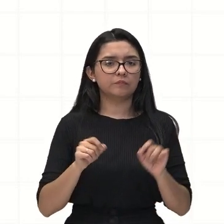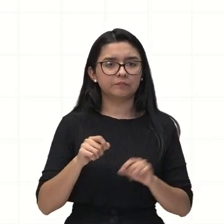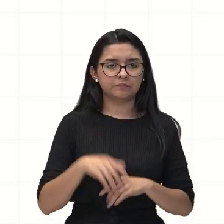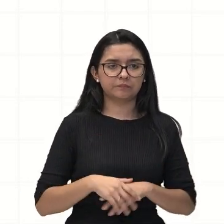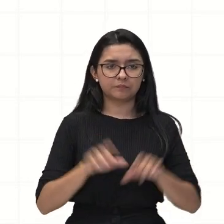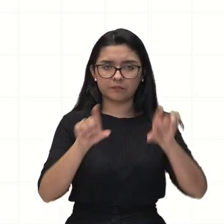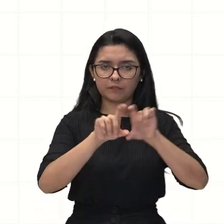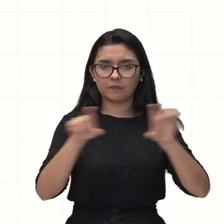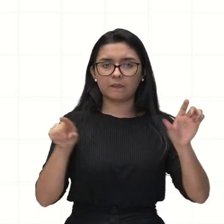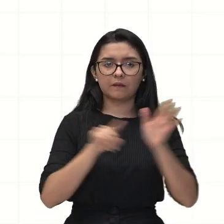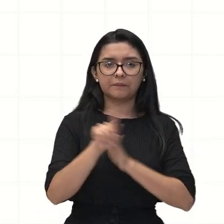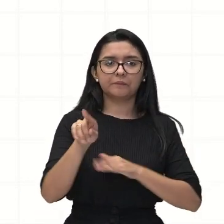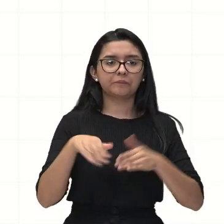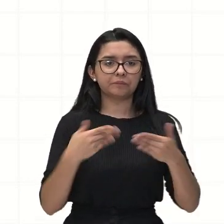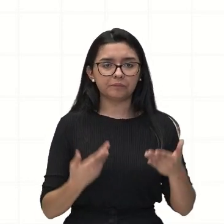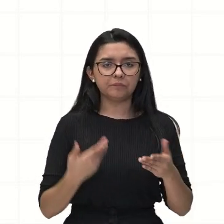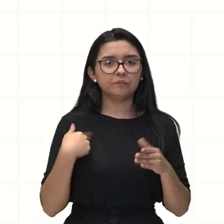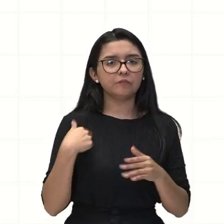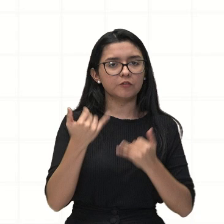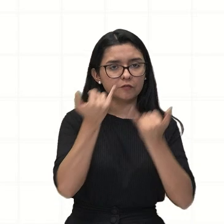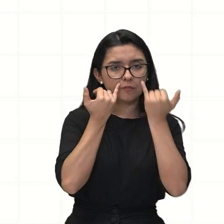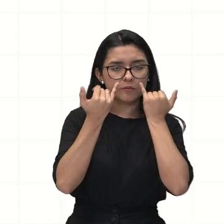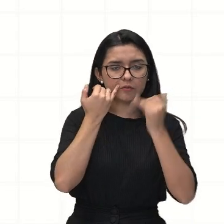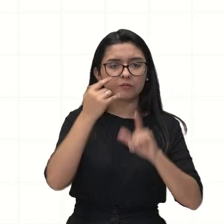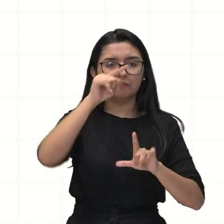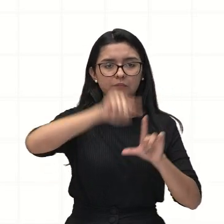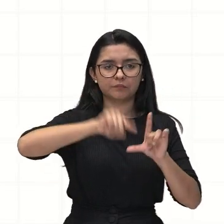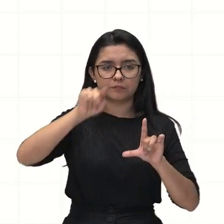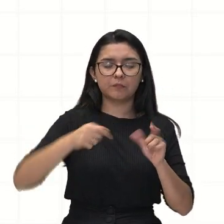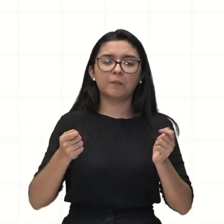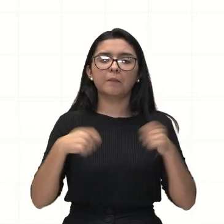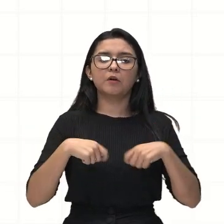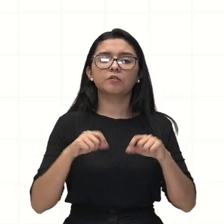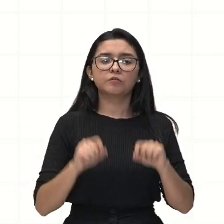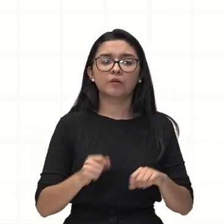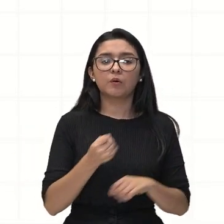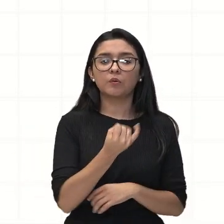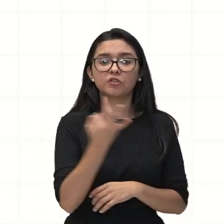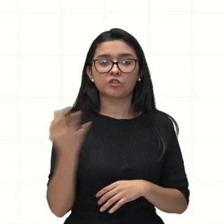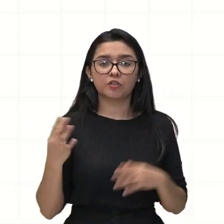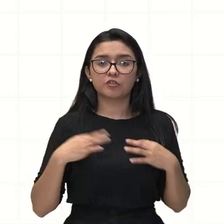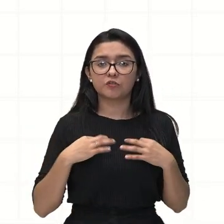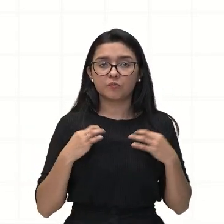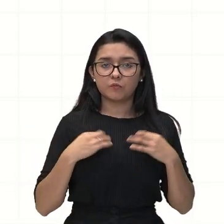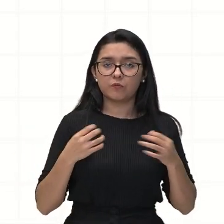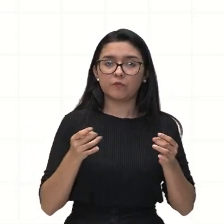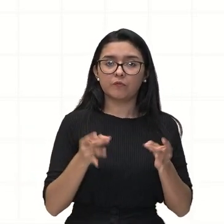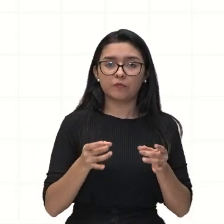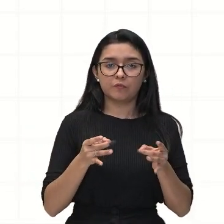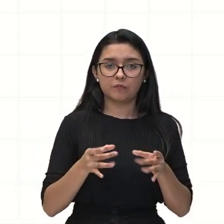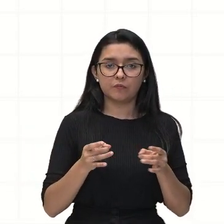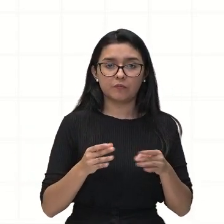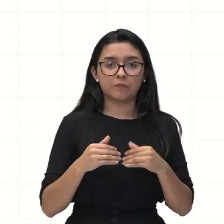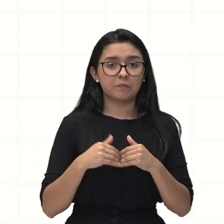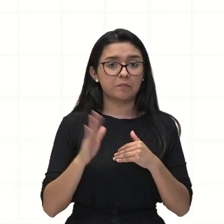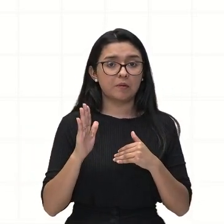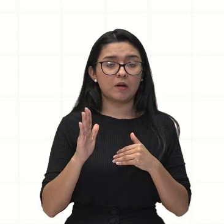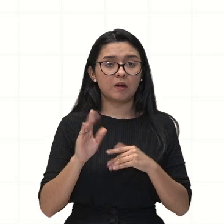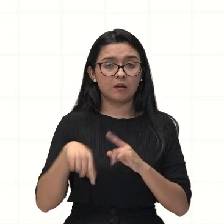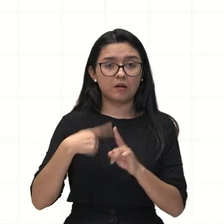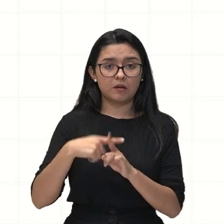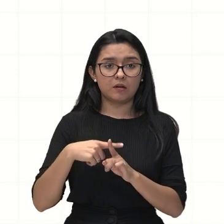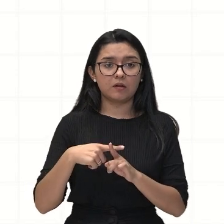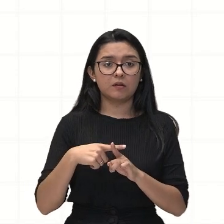questão? Com base nos dados apresentados, pode-se afirmar que o número de blusas vendidas mais o número de